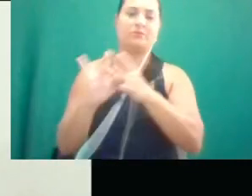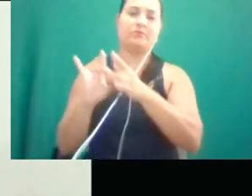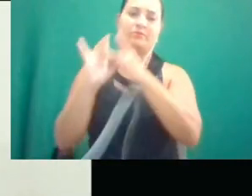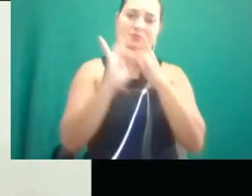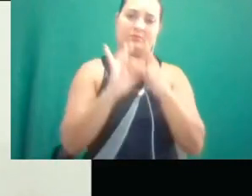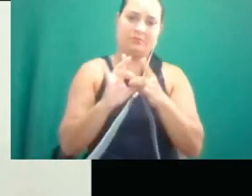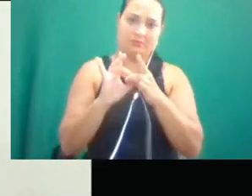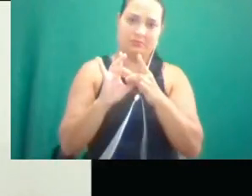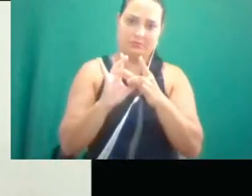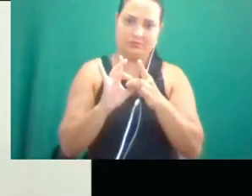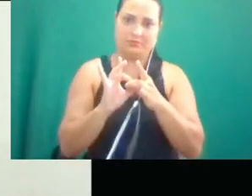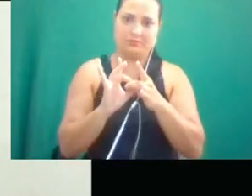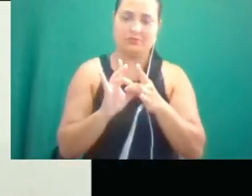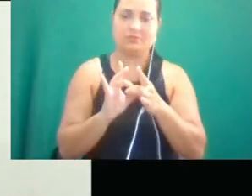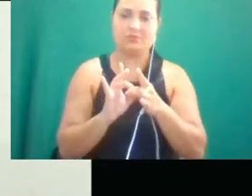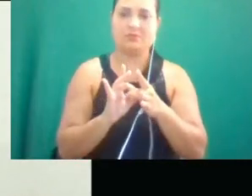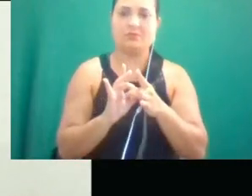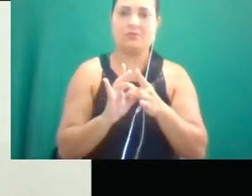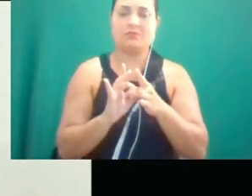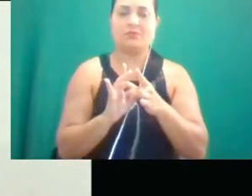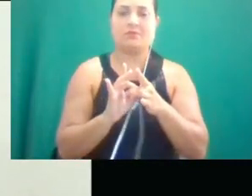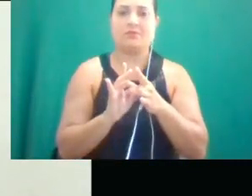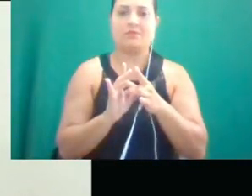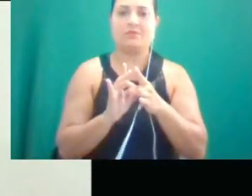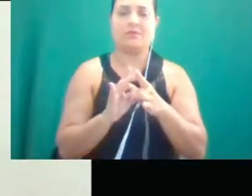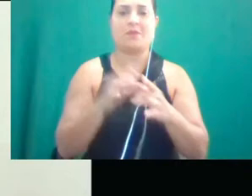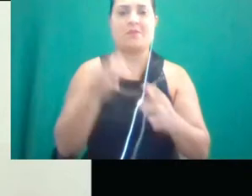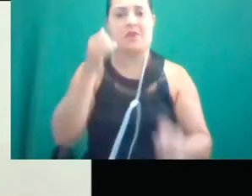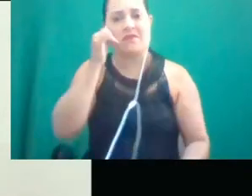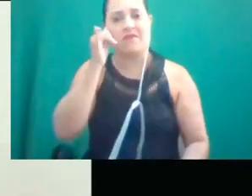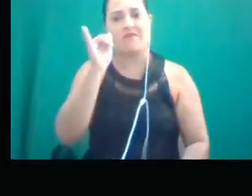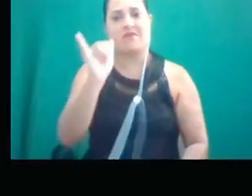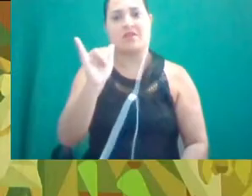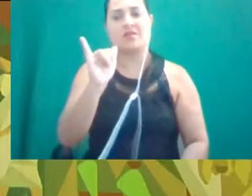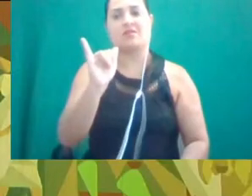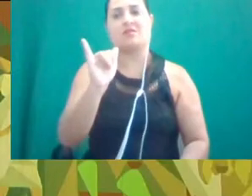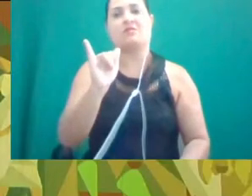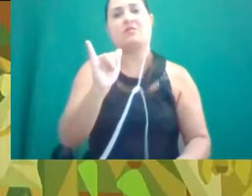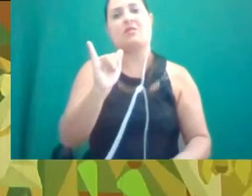em que esteja exercendo a profissão. Assim o prometo.